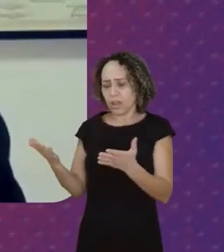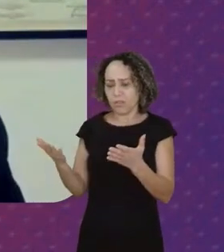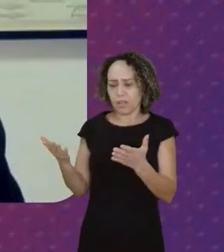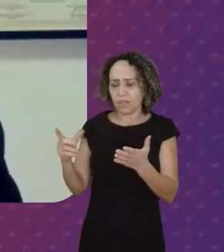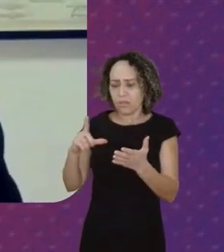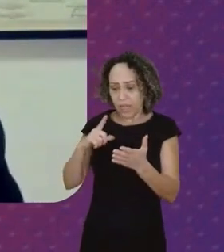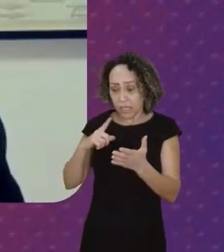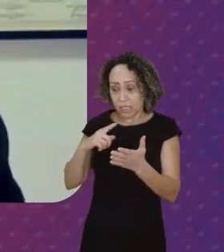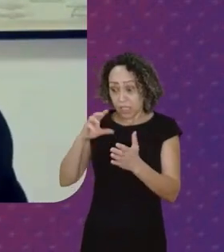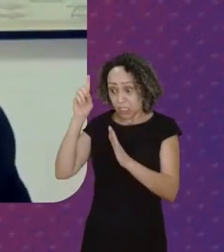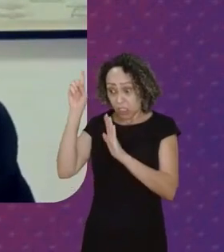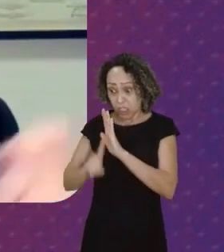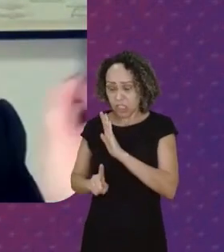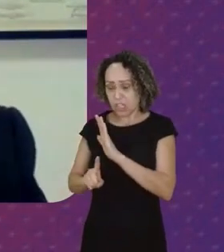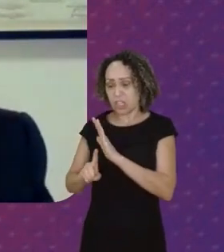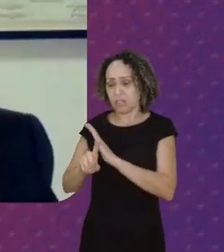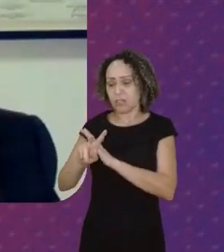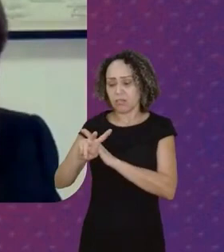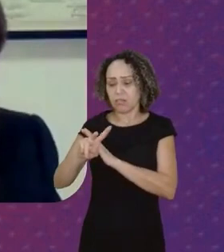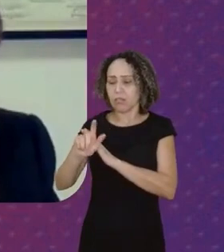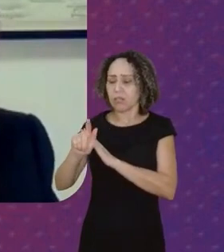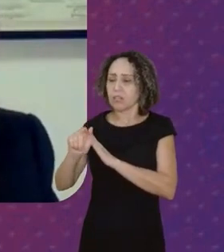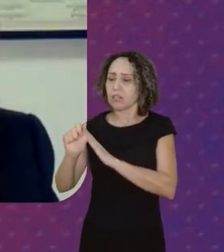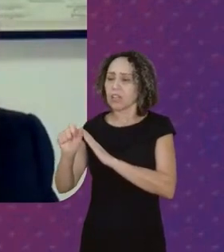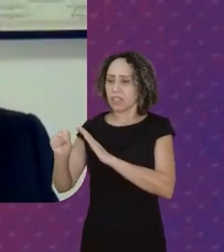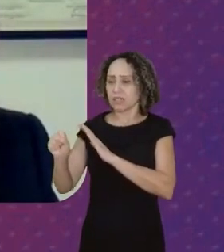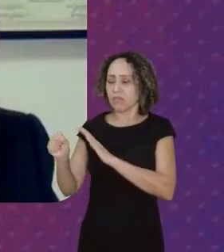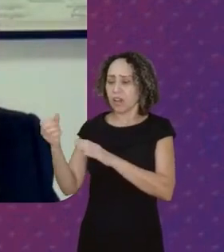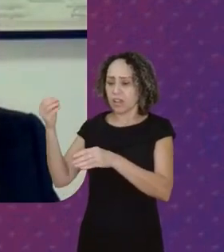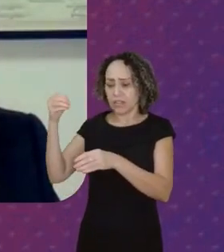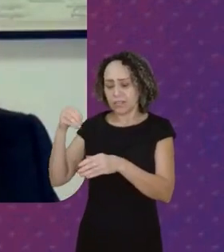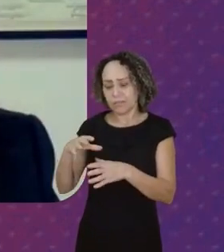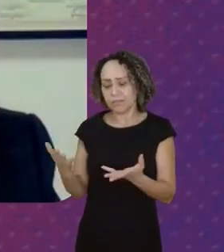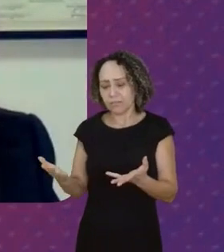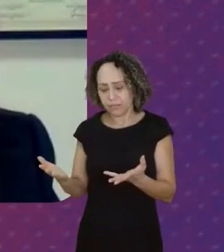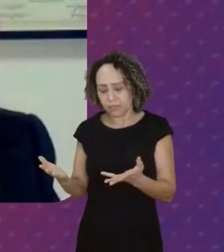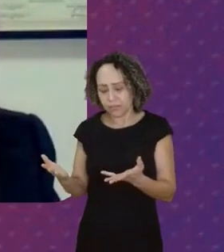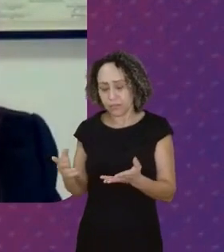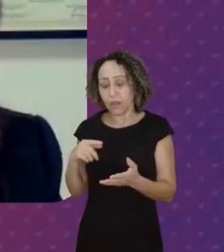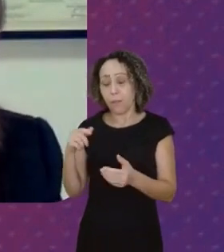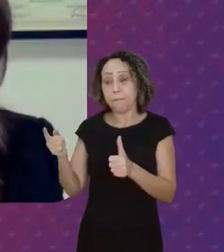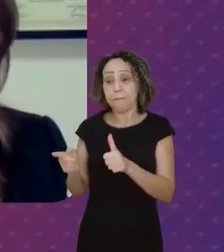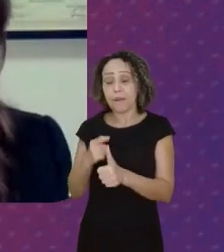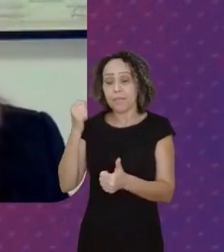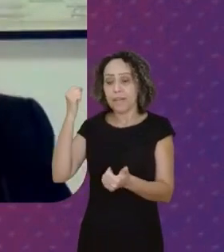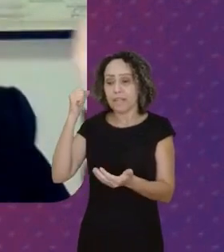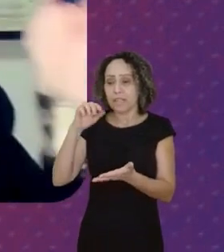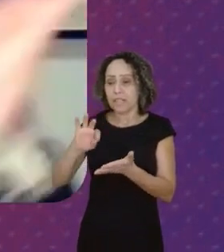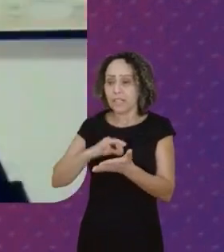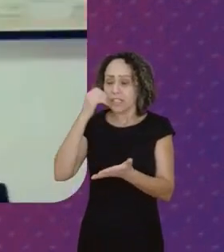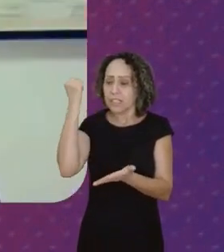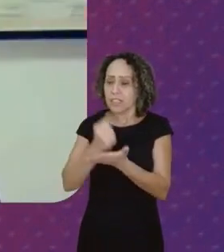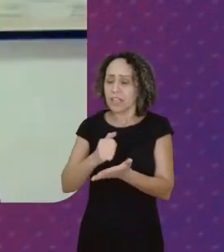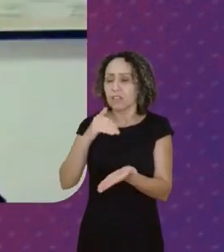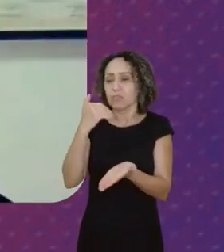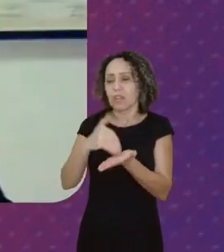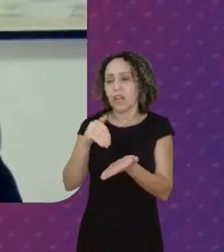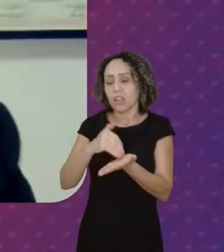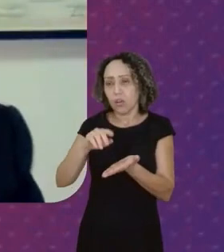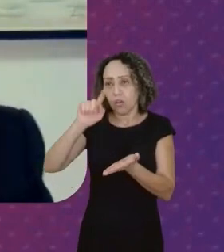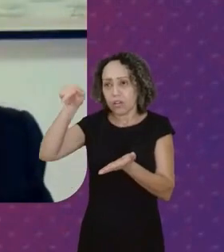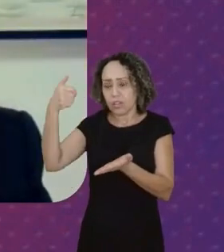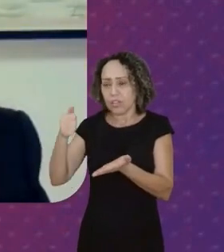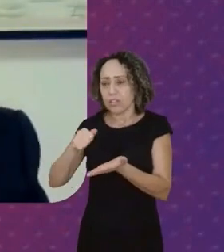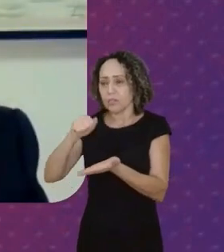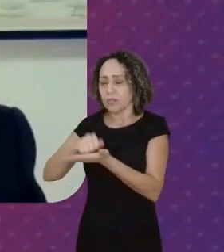previsto no estatuto, que vai ser registrado primeiro no cartório civil e depois protocolado no